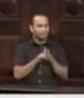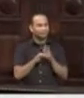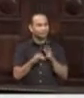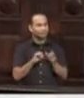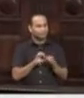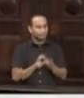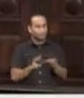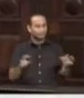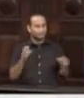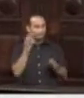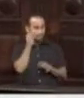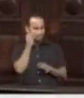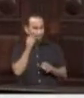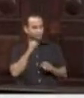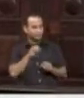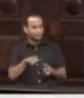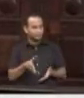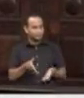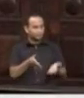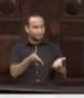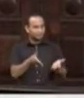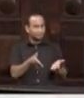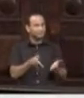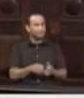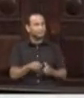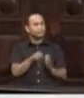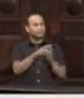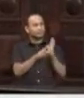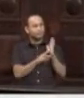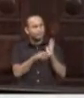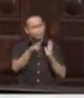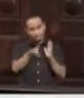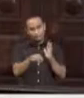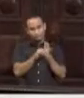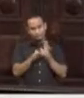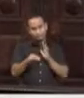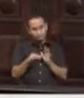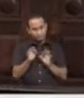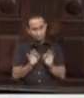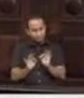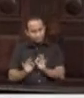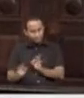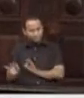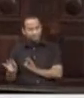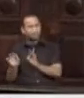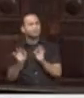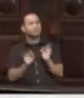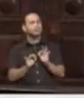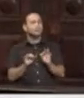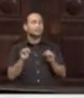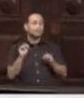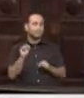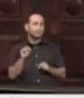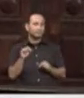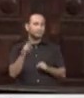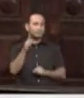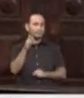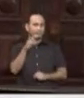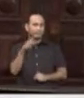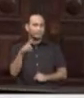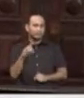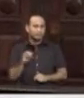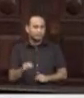a dar novas isenções por decreto era uma lei muito mais detalhada do que essa que o Pezão tenta